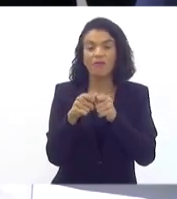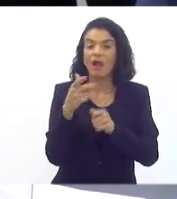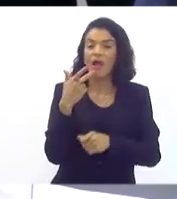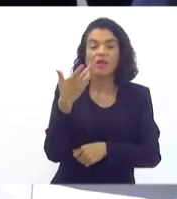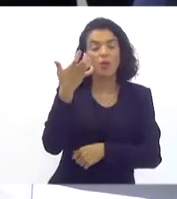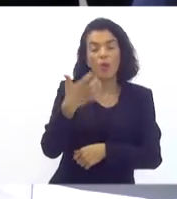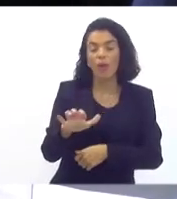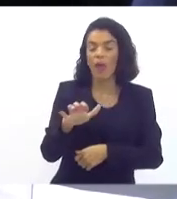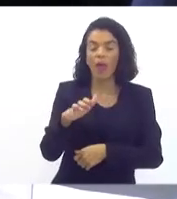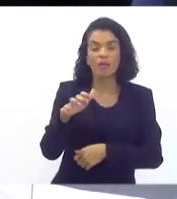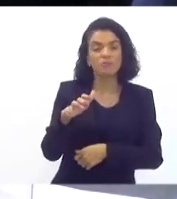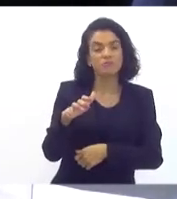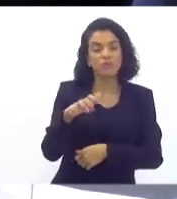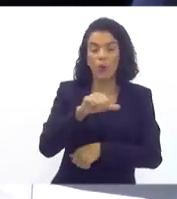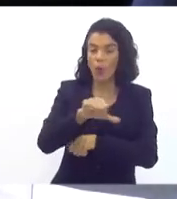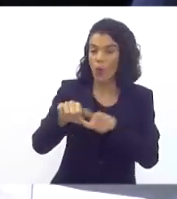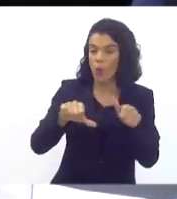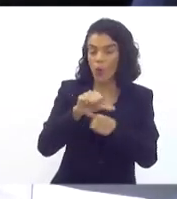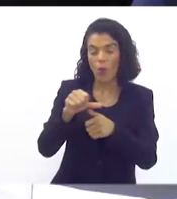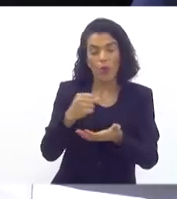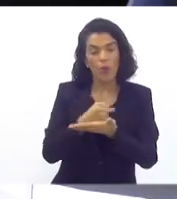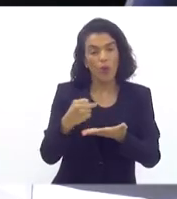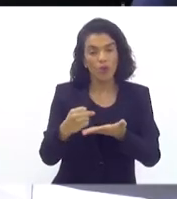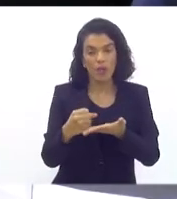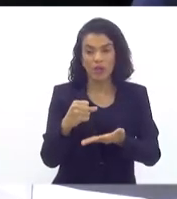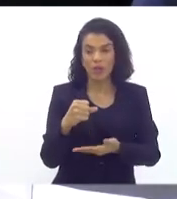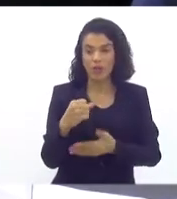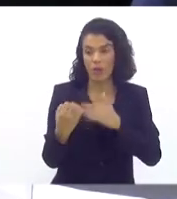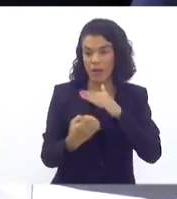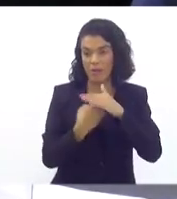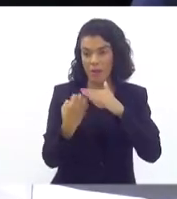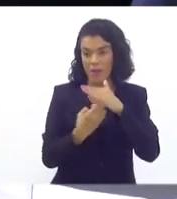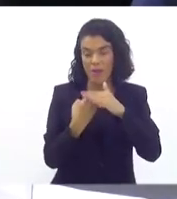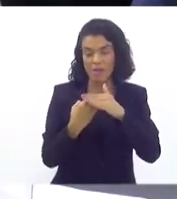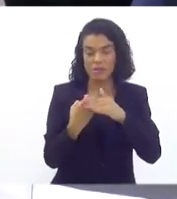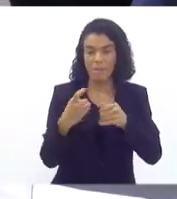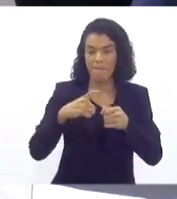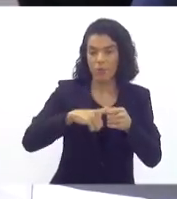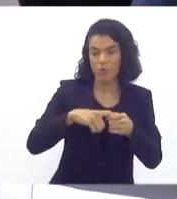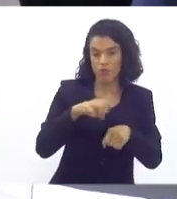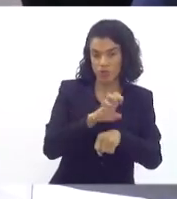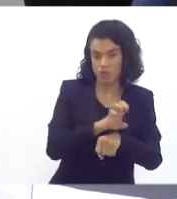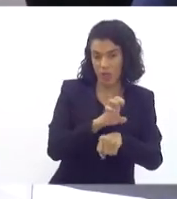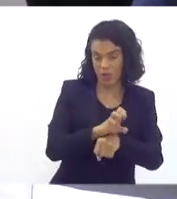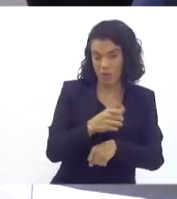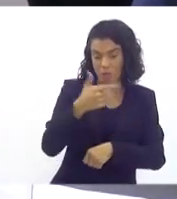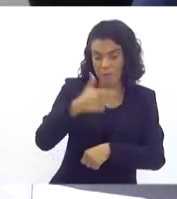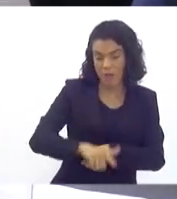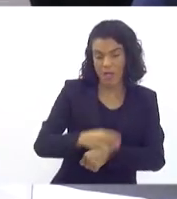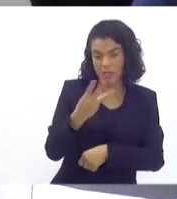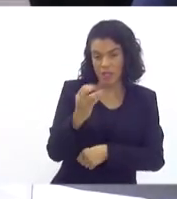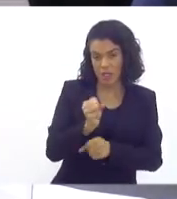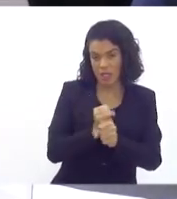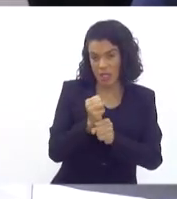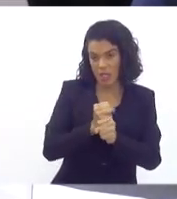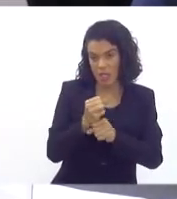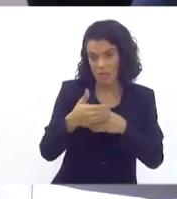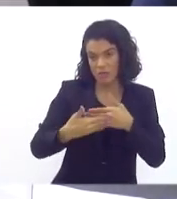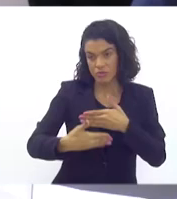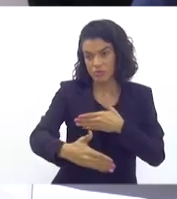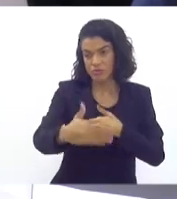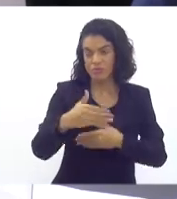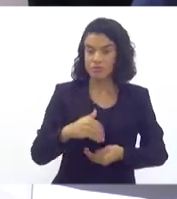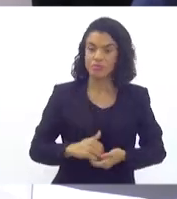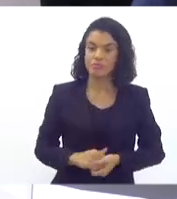a renovação do contrato da naturge para estar à frente a mais 30 anos do nosso Estado na sua prestação